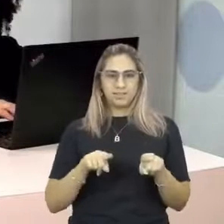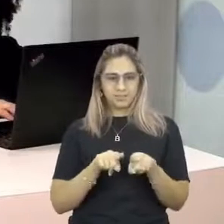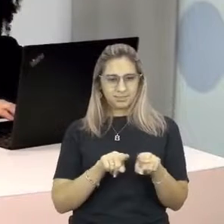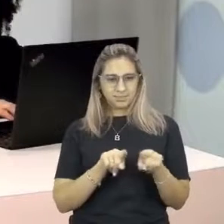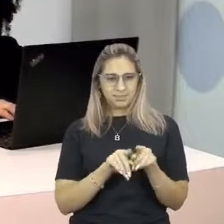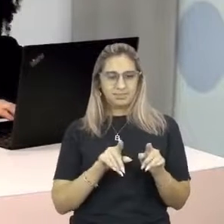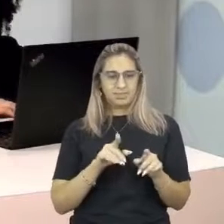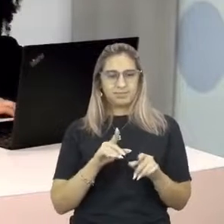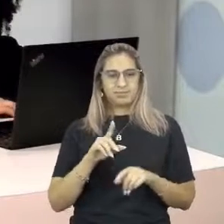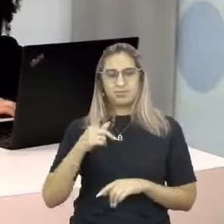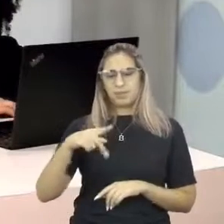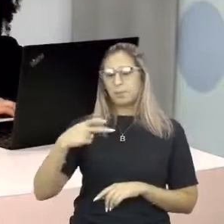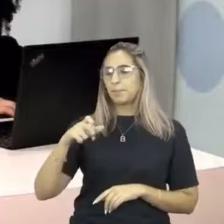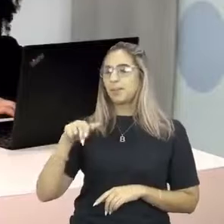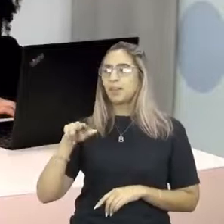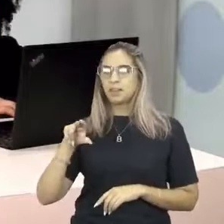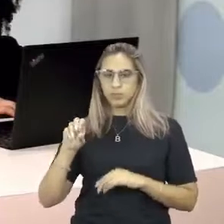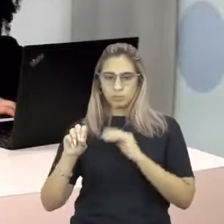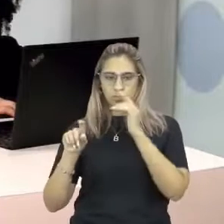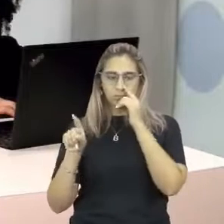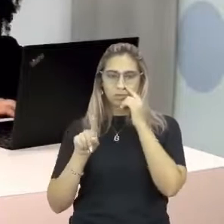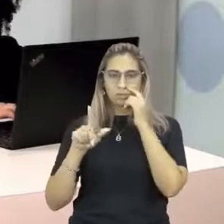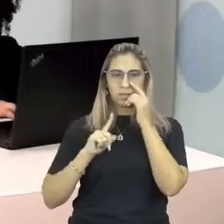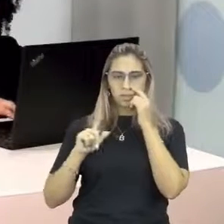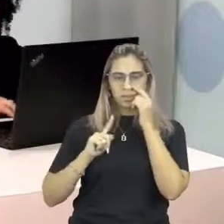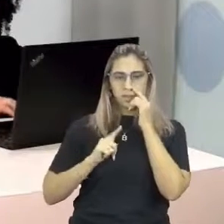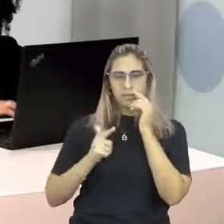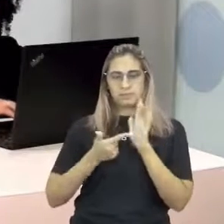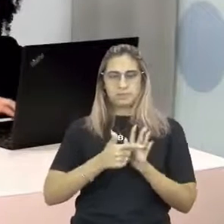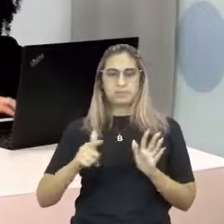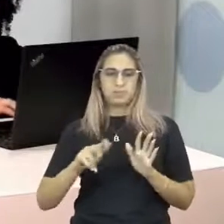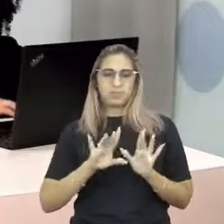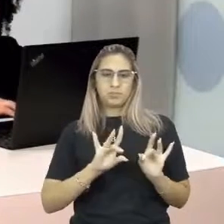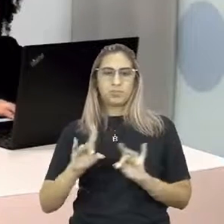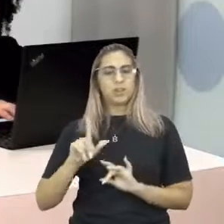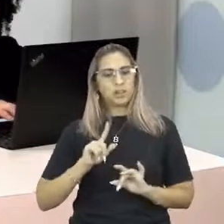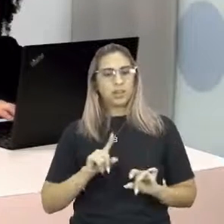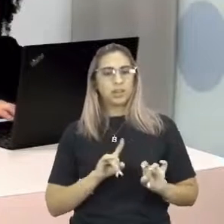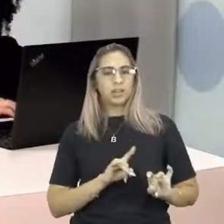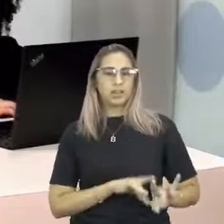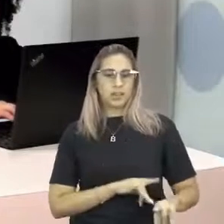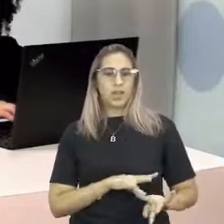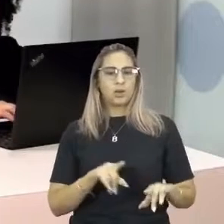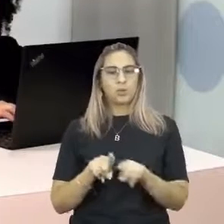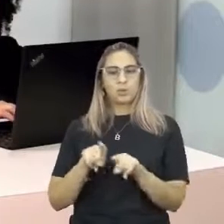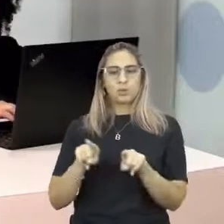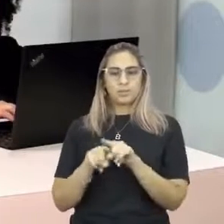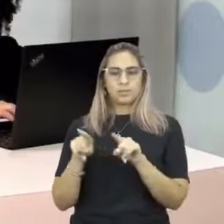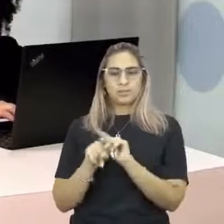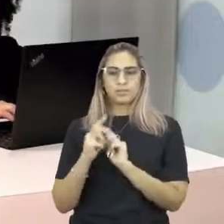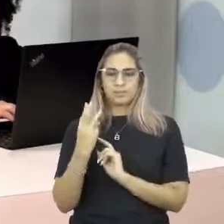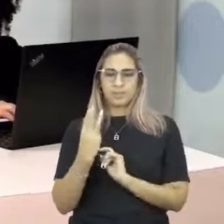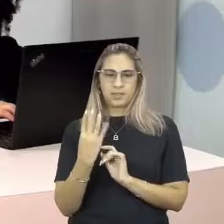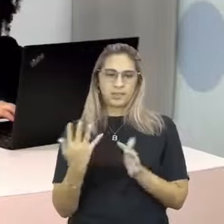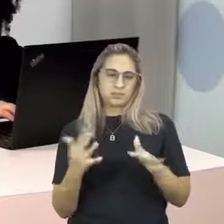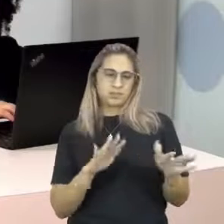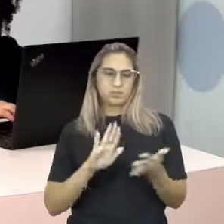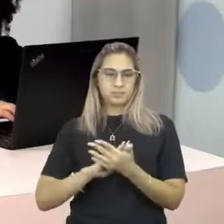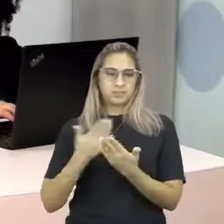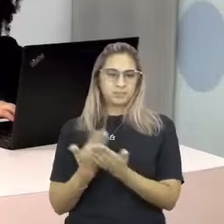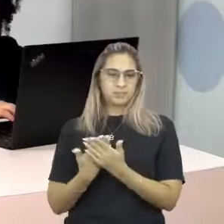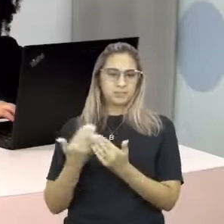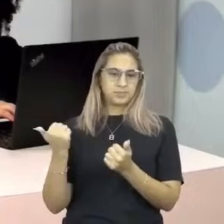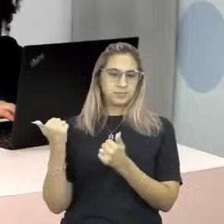de licenciatura plena e também tenho um bacharel. E tenho um tecnólogo. Então, um anexo, os 3 documentos em um